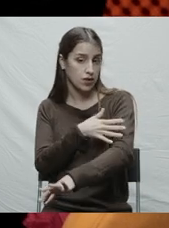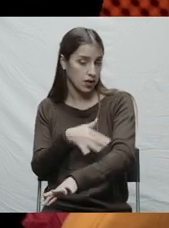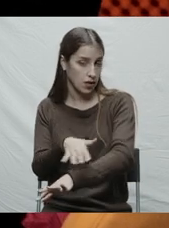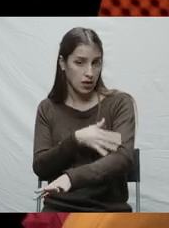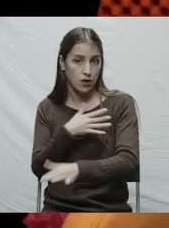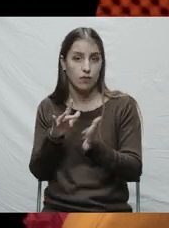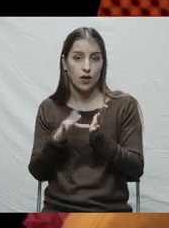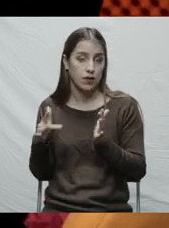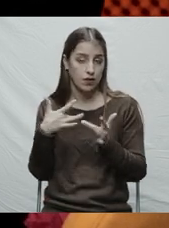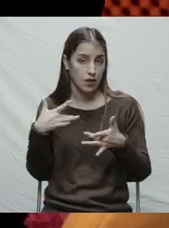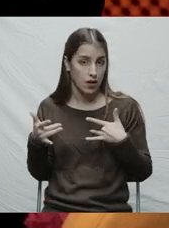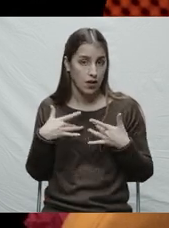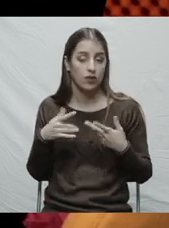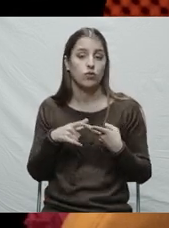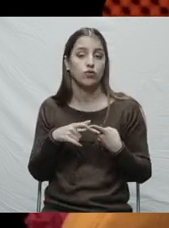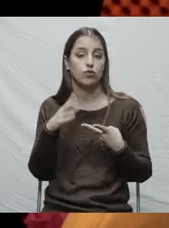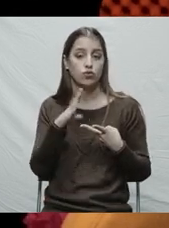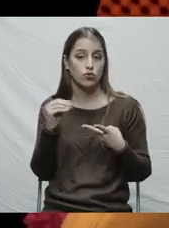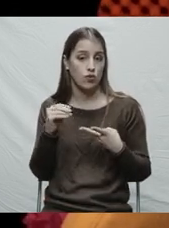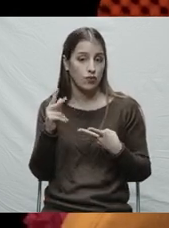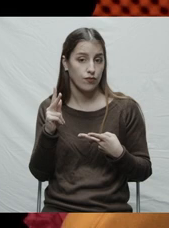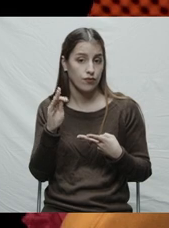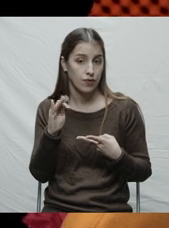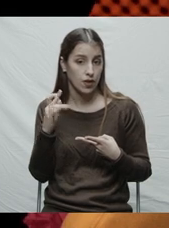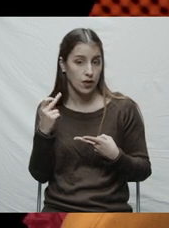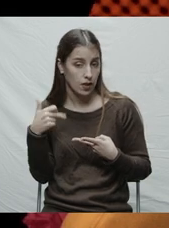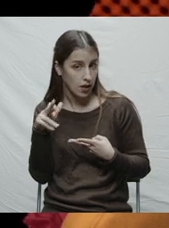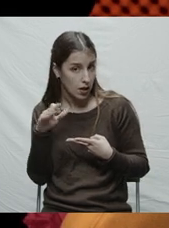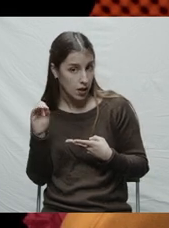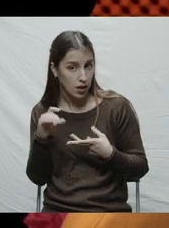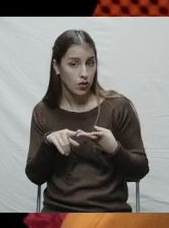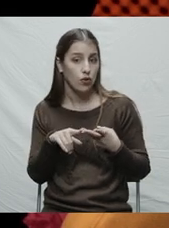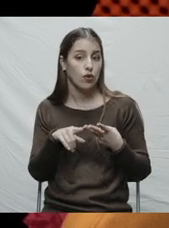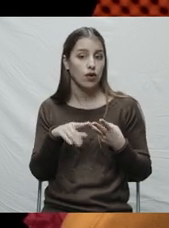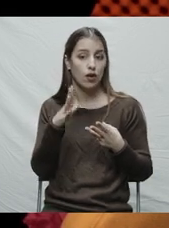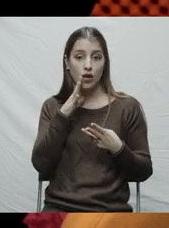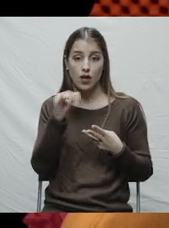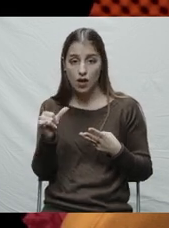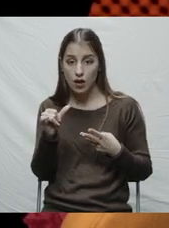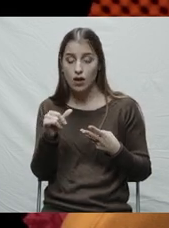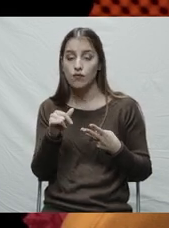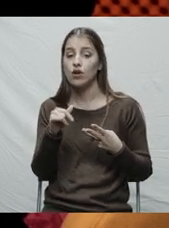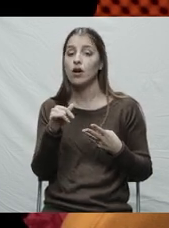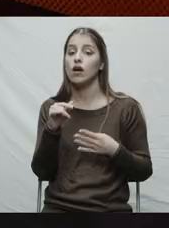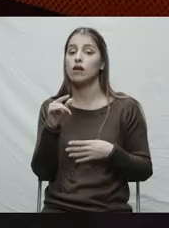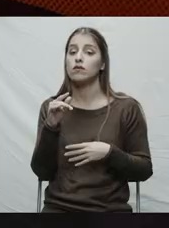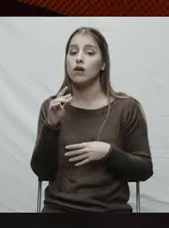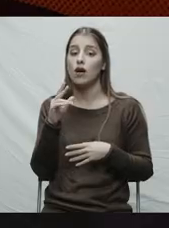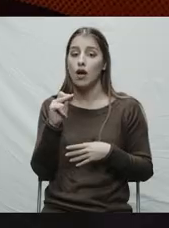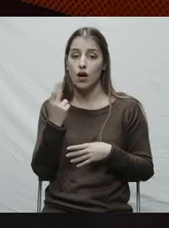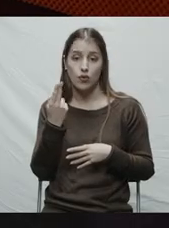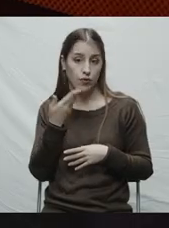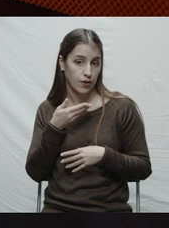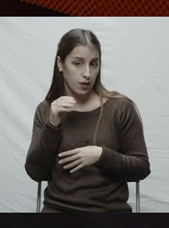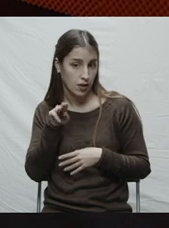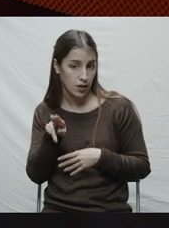Ballet Teatro, João Fiadeiro no Ballet Teatro, lembro perfeitamente, também depois Eugênio Barba em Évora, vimos Odin Teatro, que Isso ocupava o